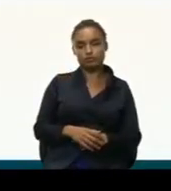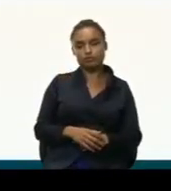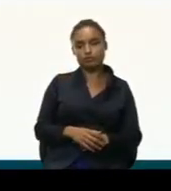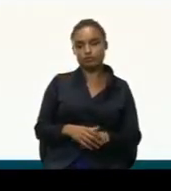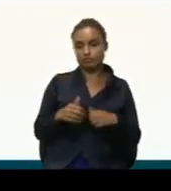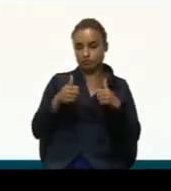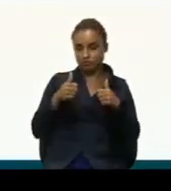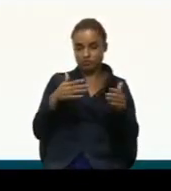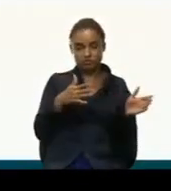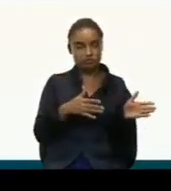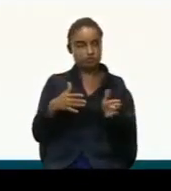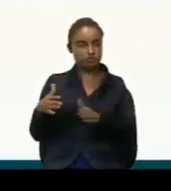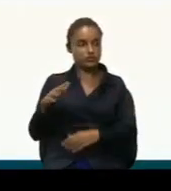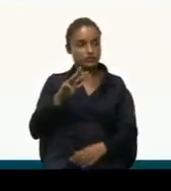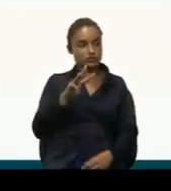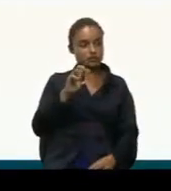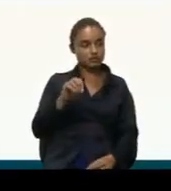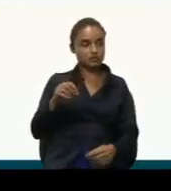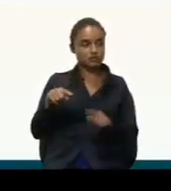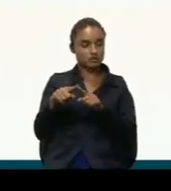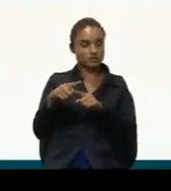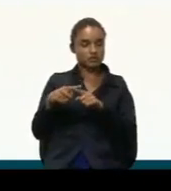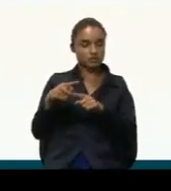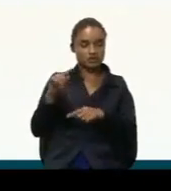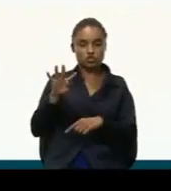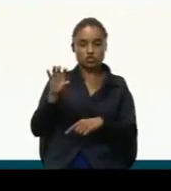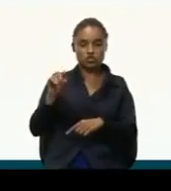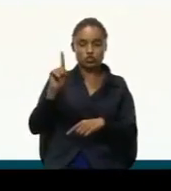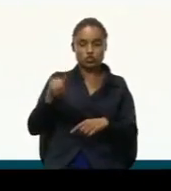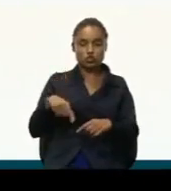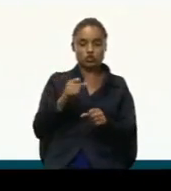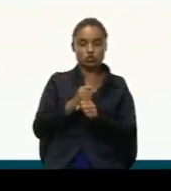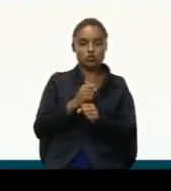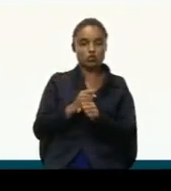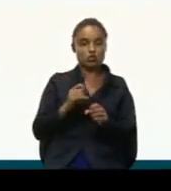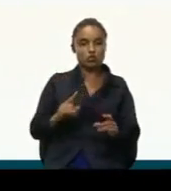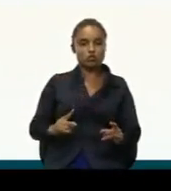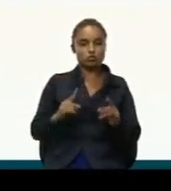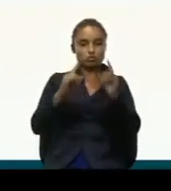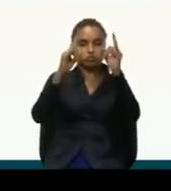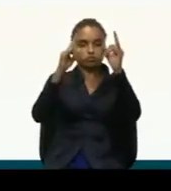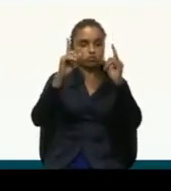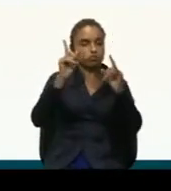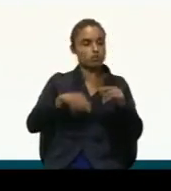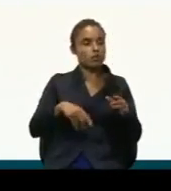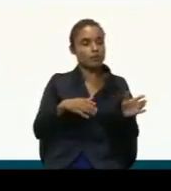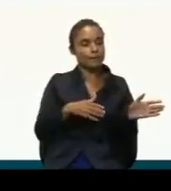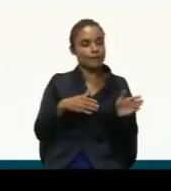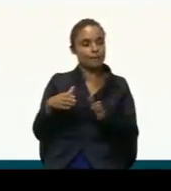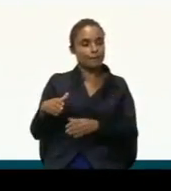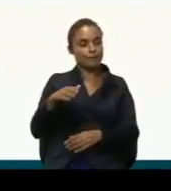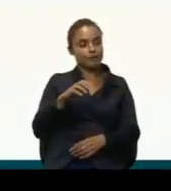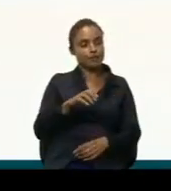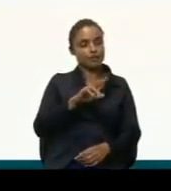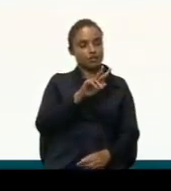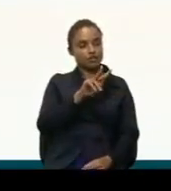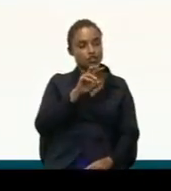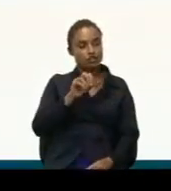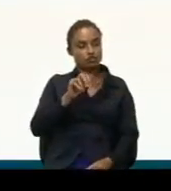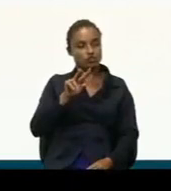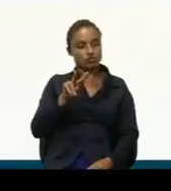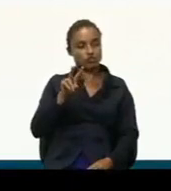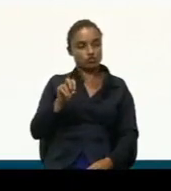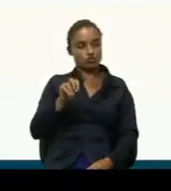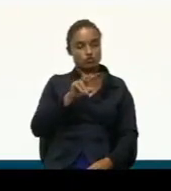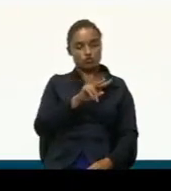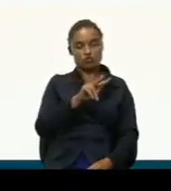Tá bom? Então, o nosso terreno vai ter 30 por 40 e a dimensão do edifício é 20 por 20.